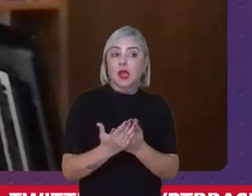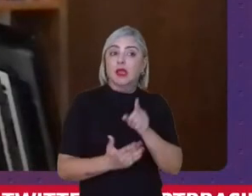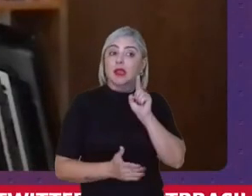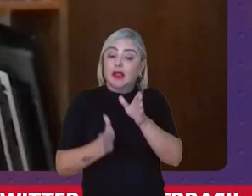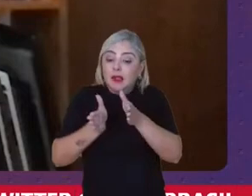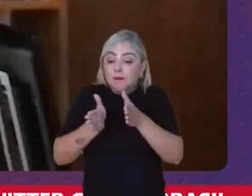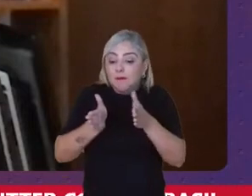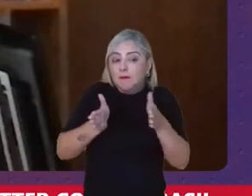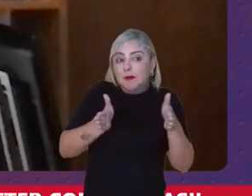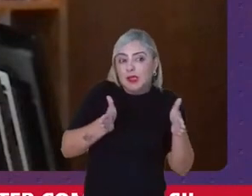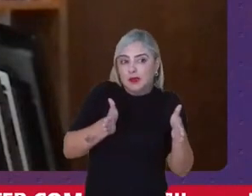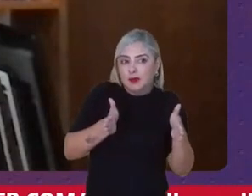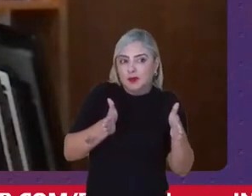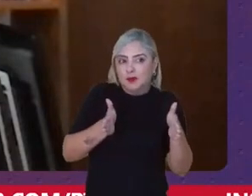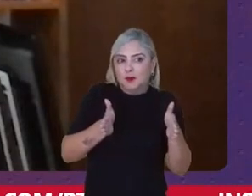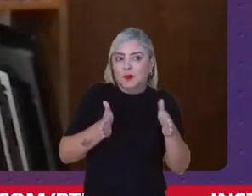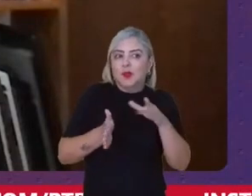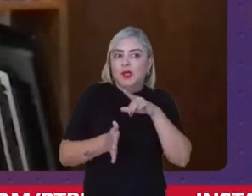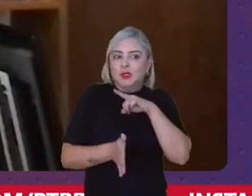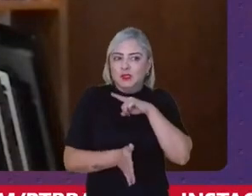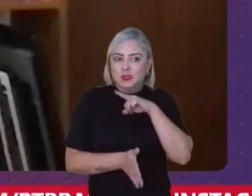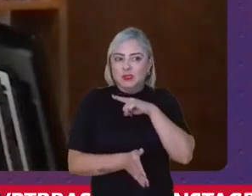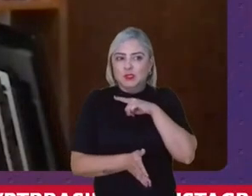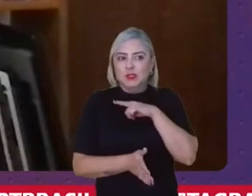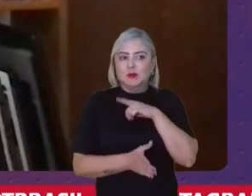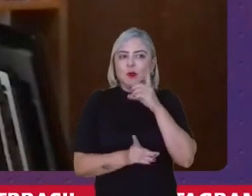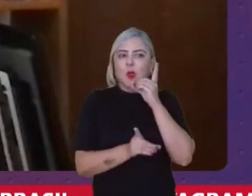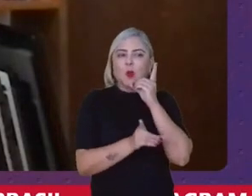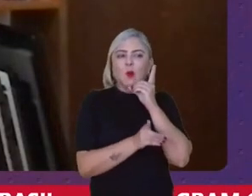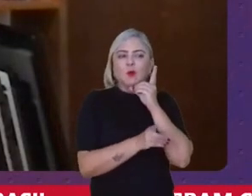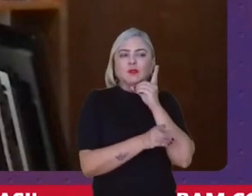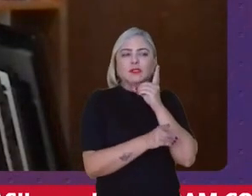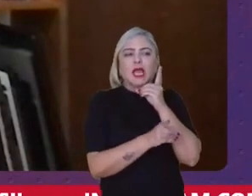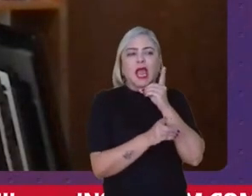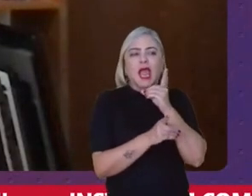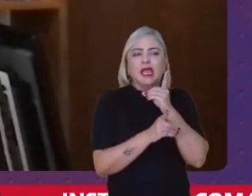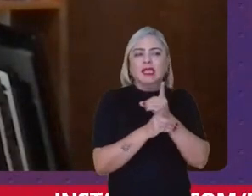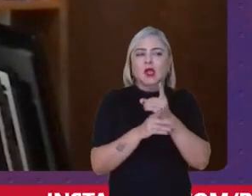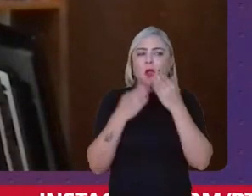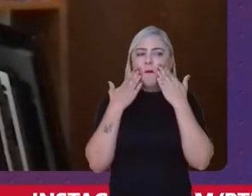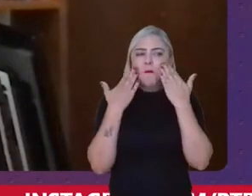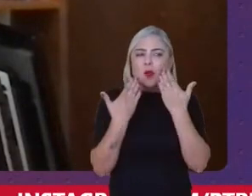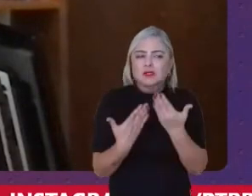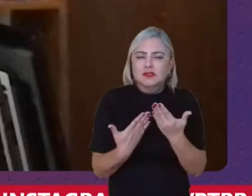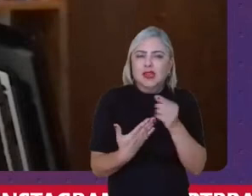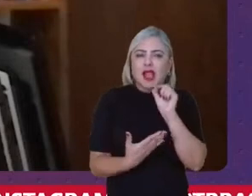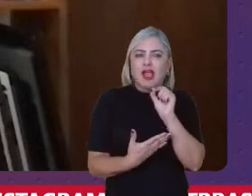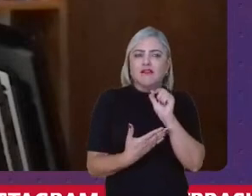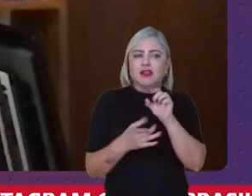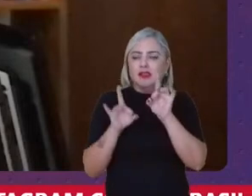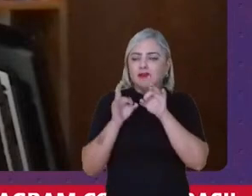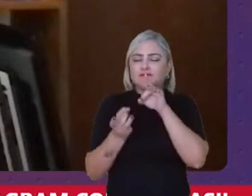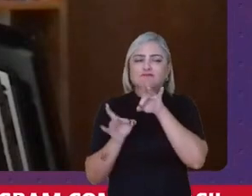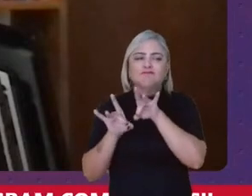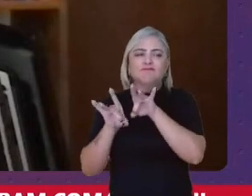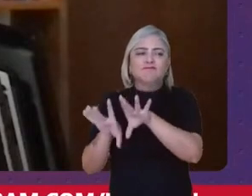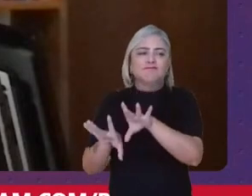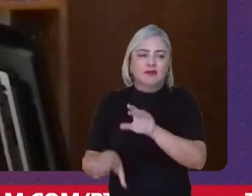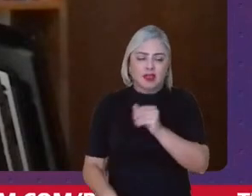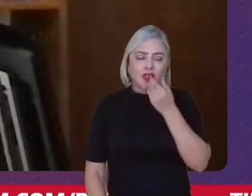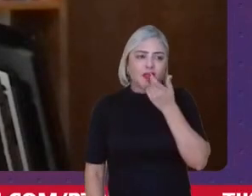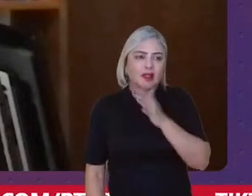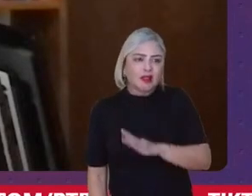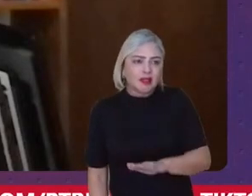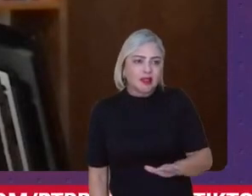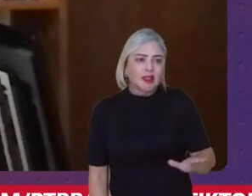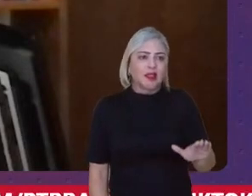naquele período a gente tinha um diagnóstico mostrando que a situação de abandono das